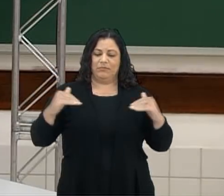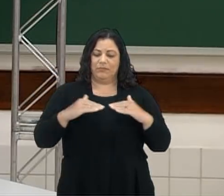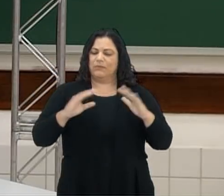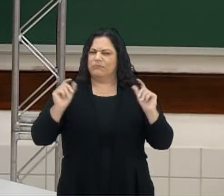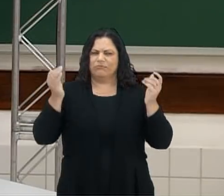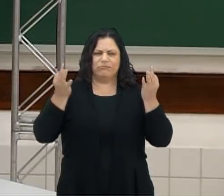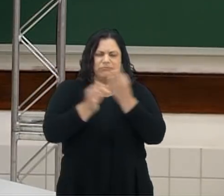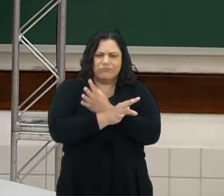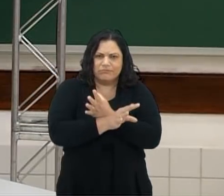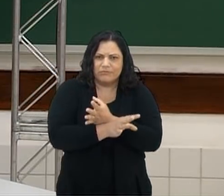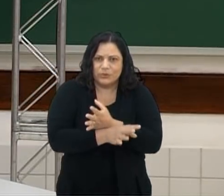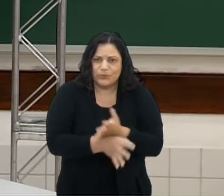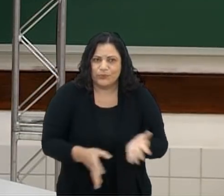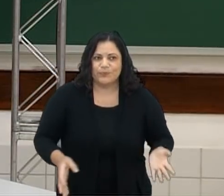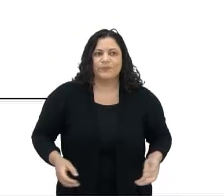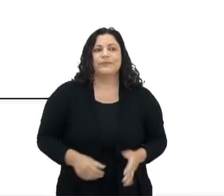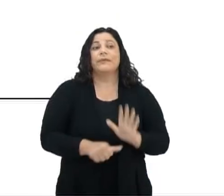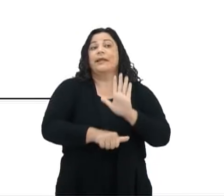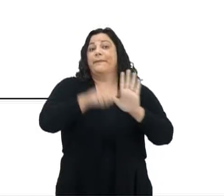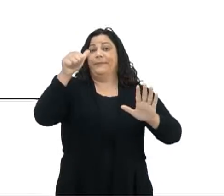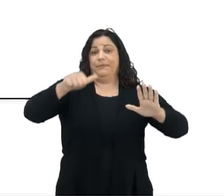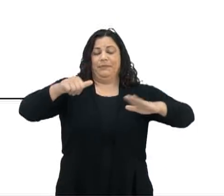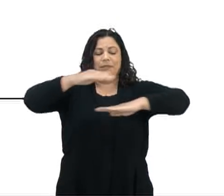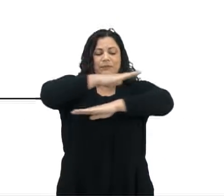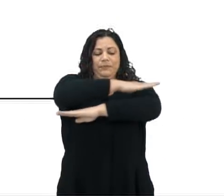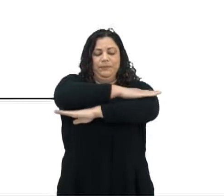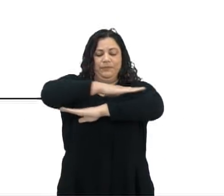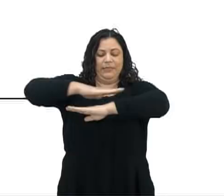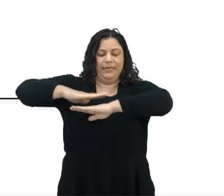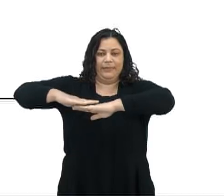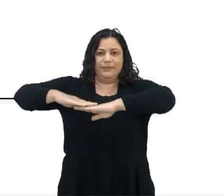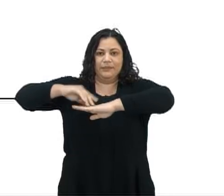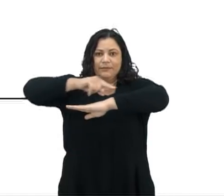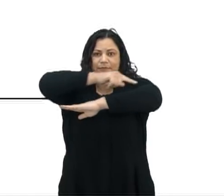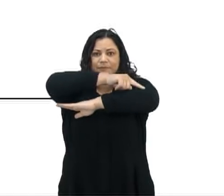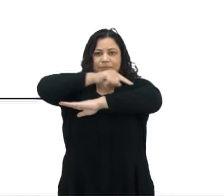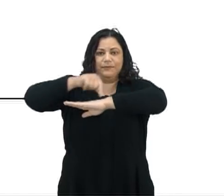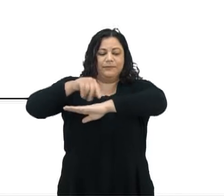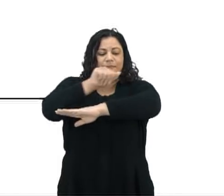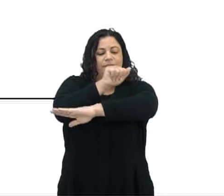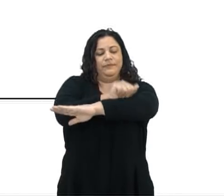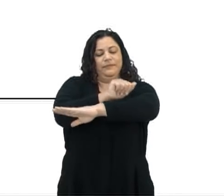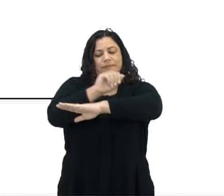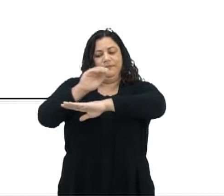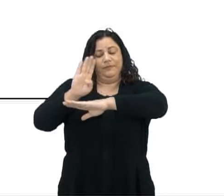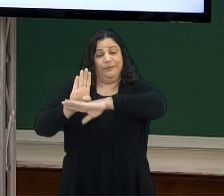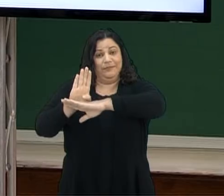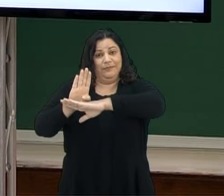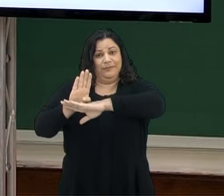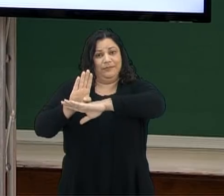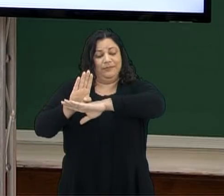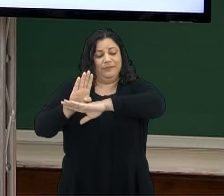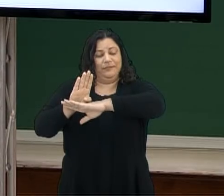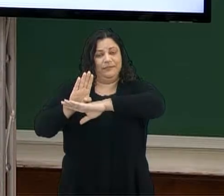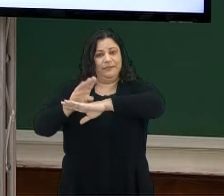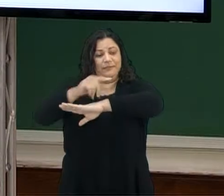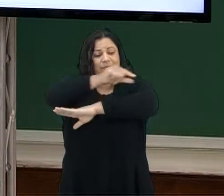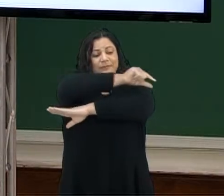ó. Primeiro, fazemos uma reta suporte que tenha um tamanho maior do que o tamanho do lado do